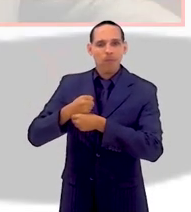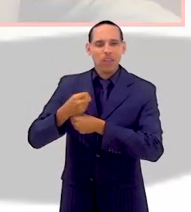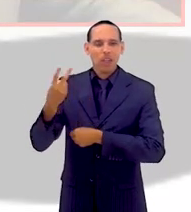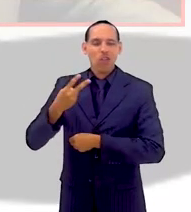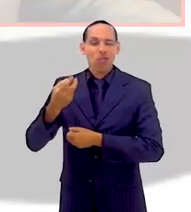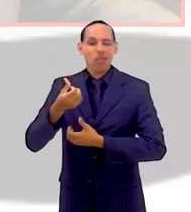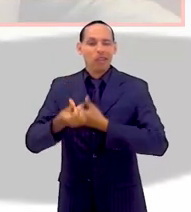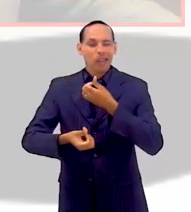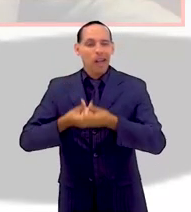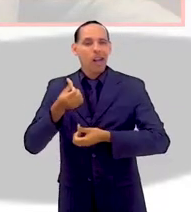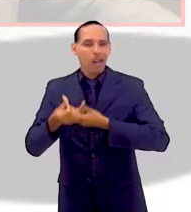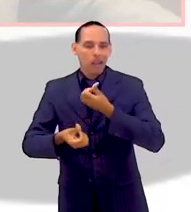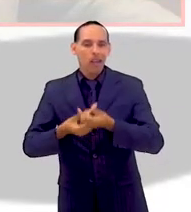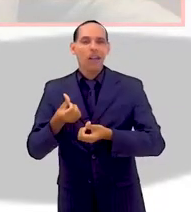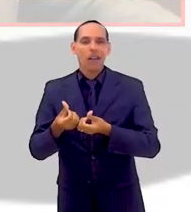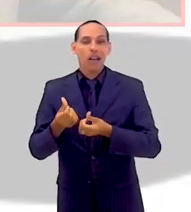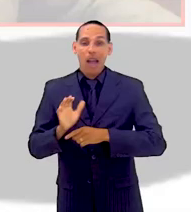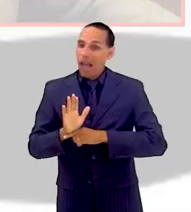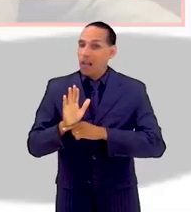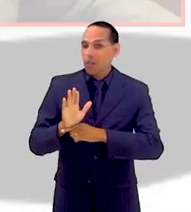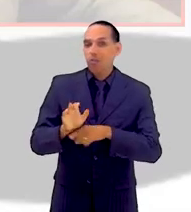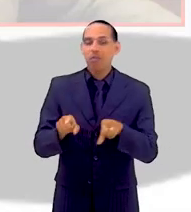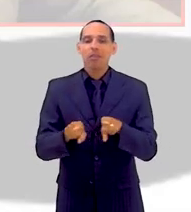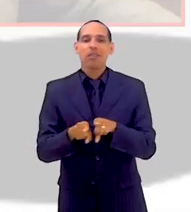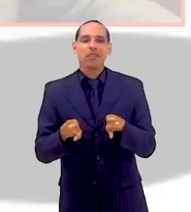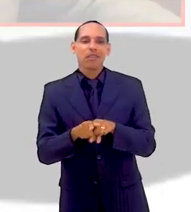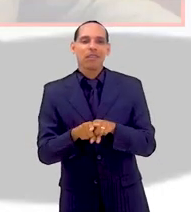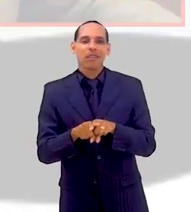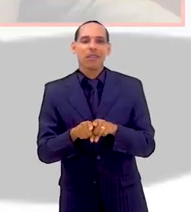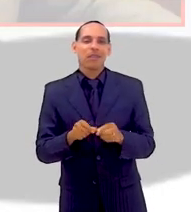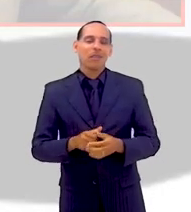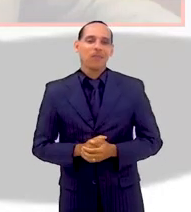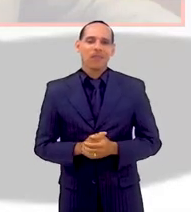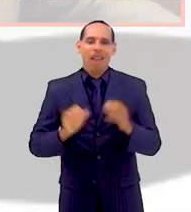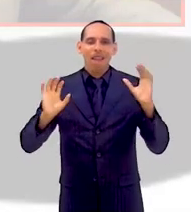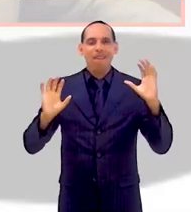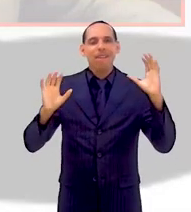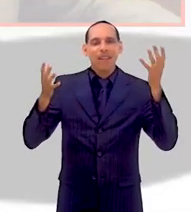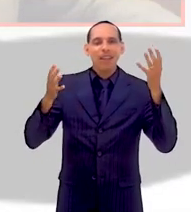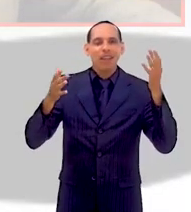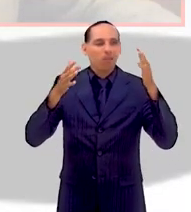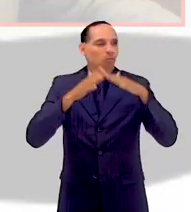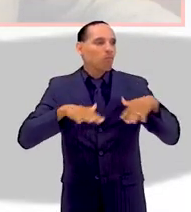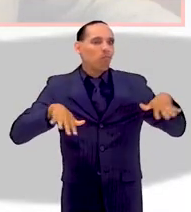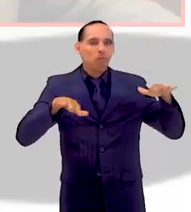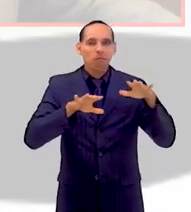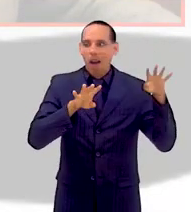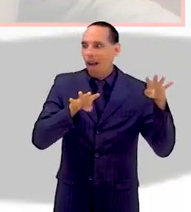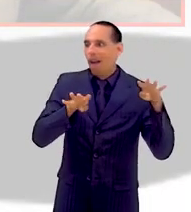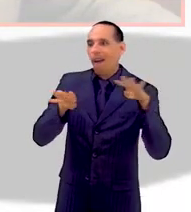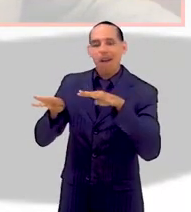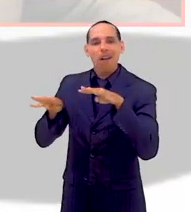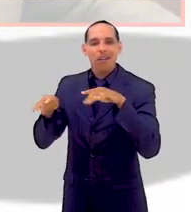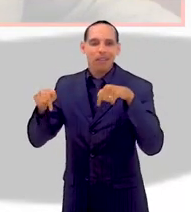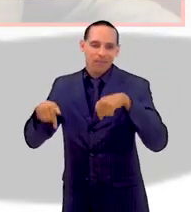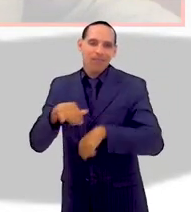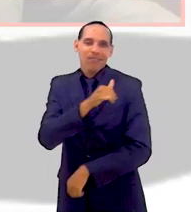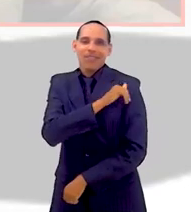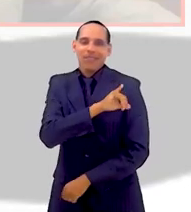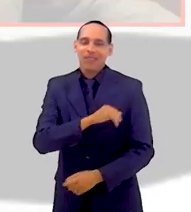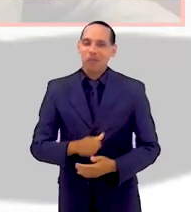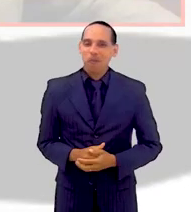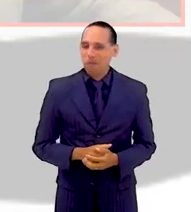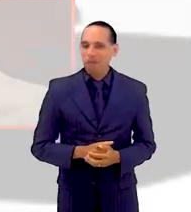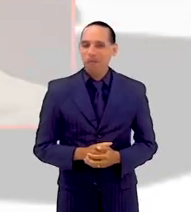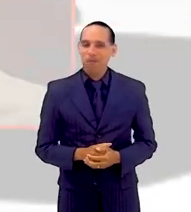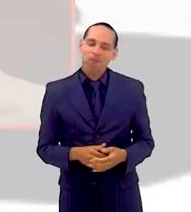muito cuidadosa e que propiciaram também alguns eventos que atraíram também o público. Então, eu acho